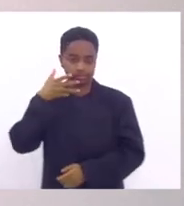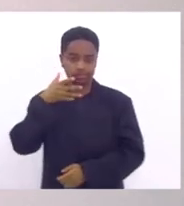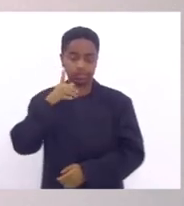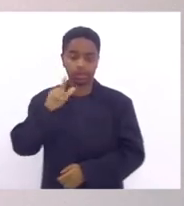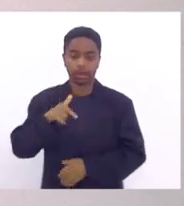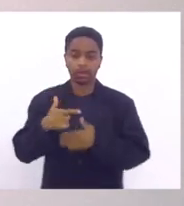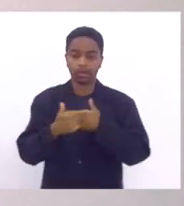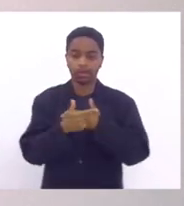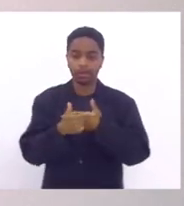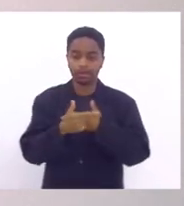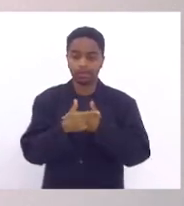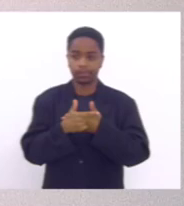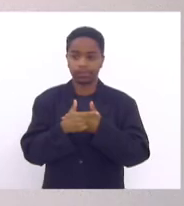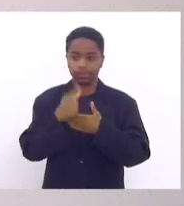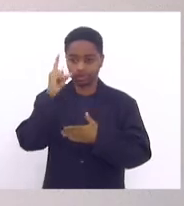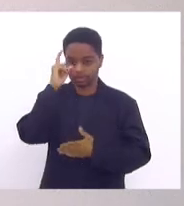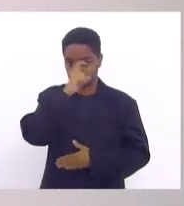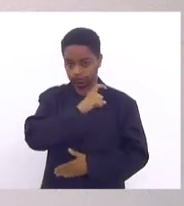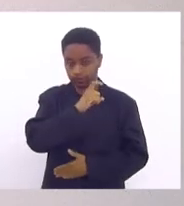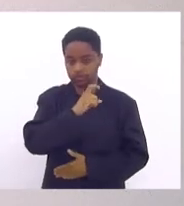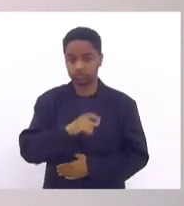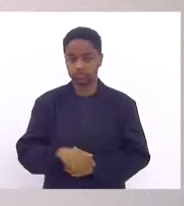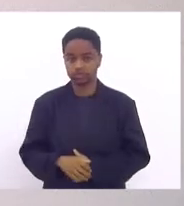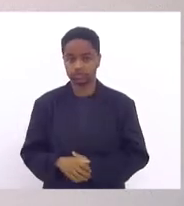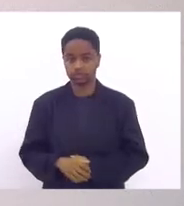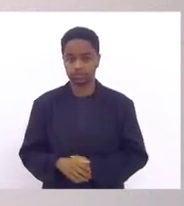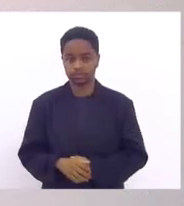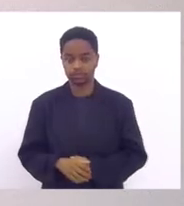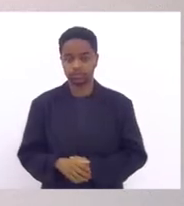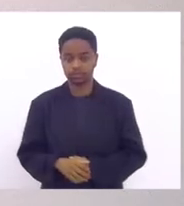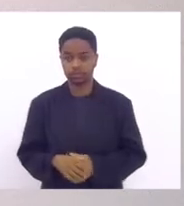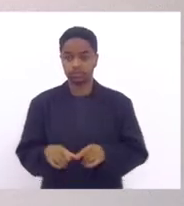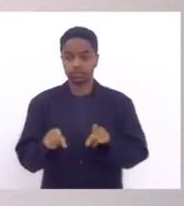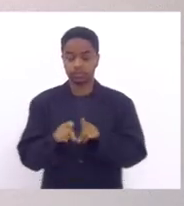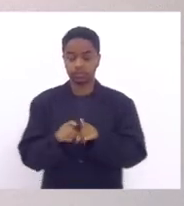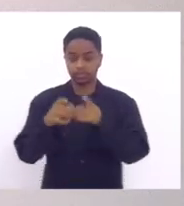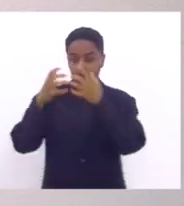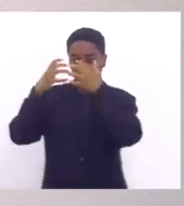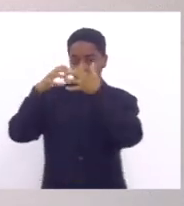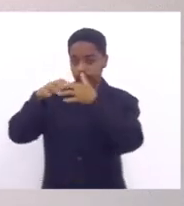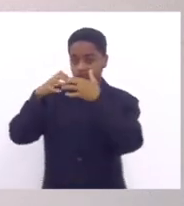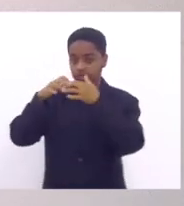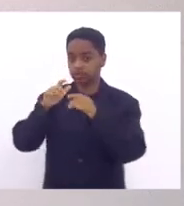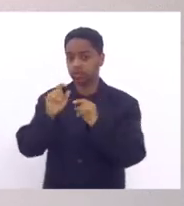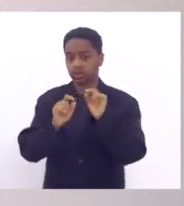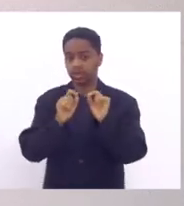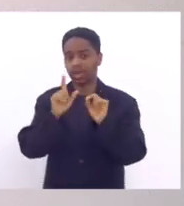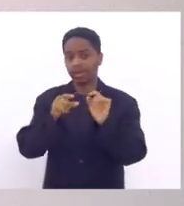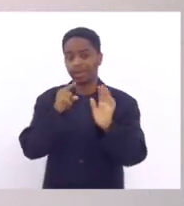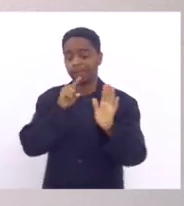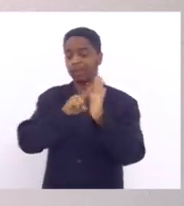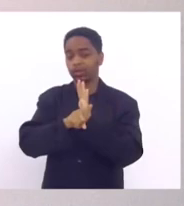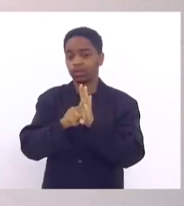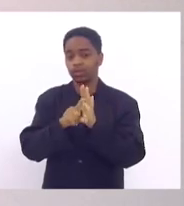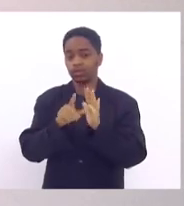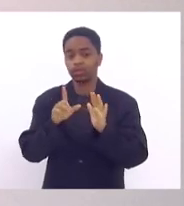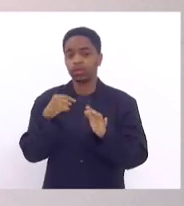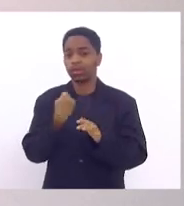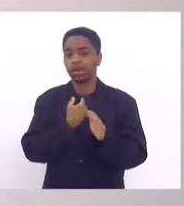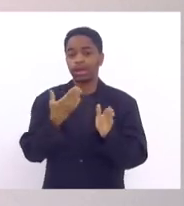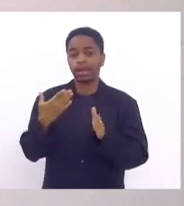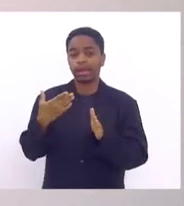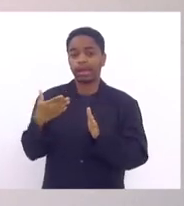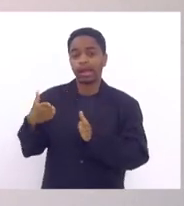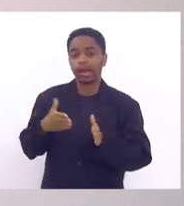função extremamente difícil e a reflexão que fica é justamente essa pergunta para onde estamos indo